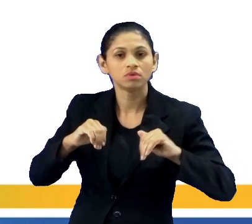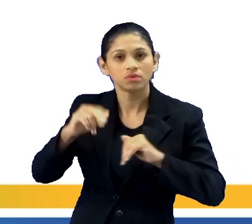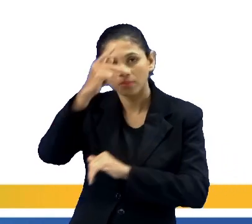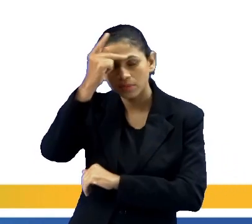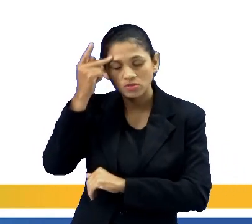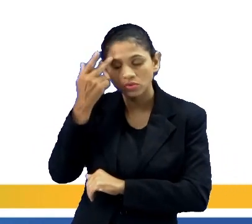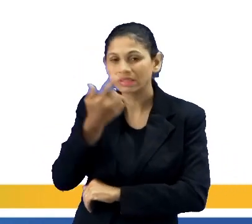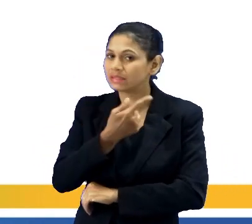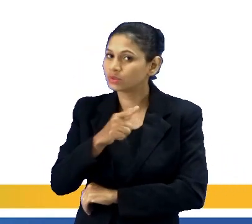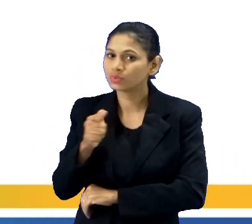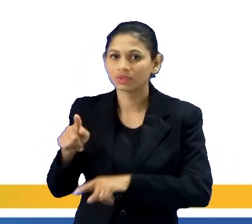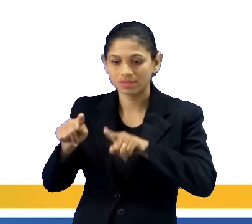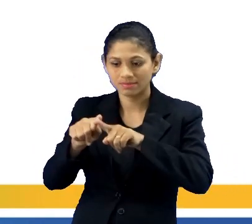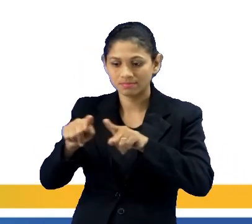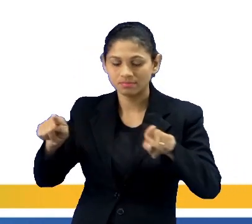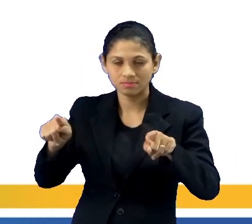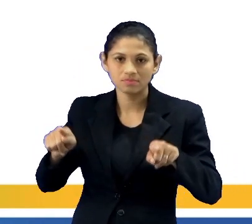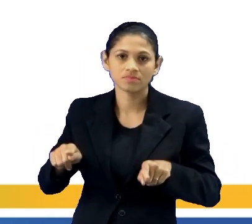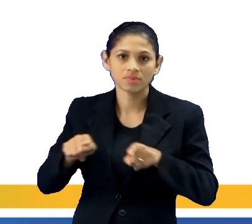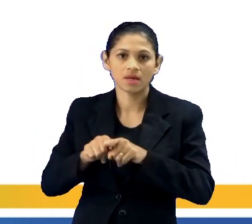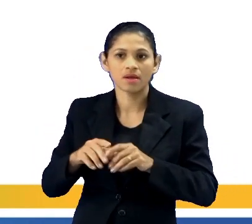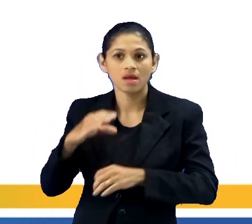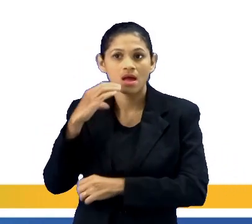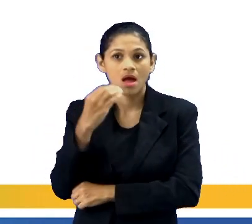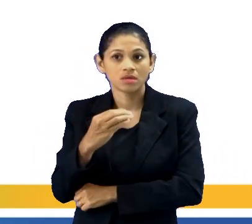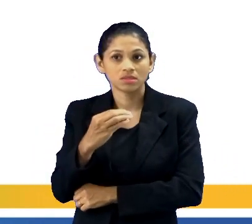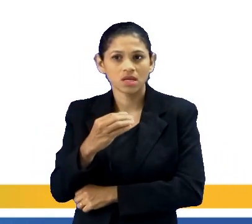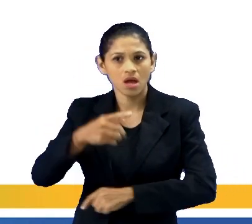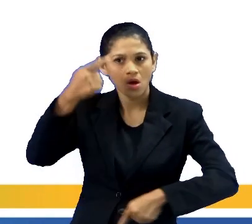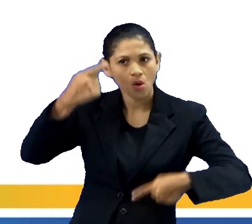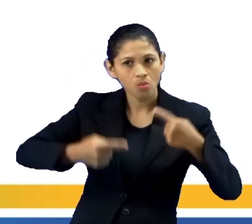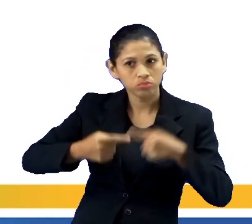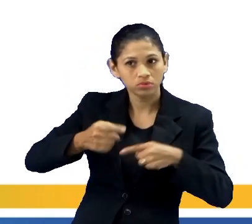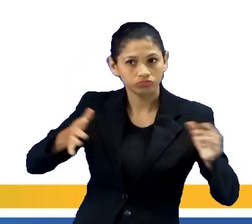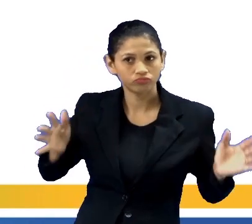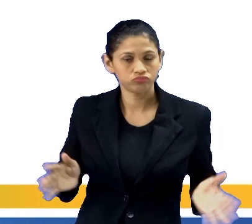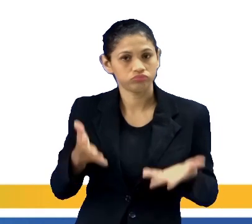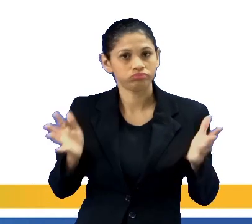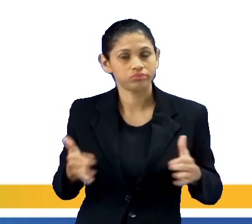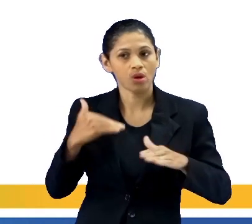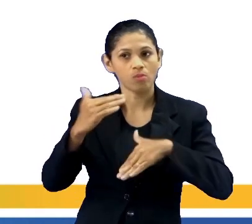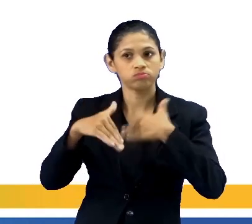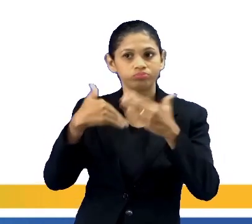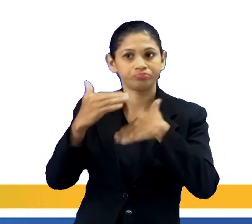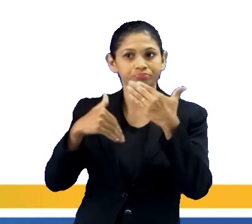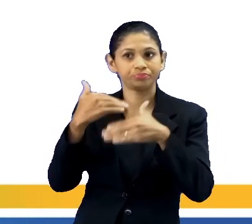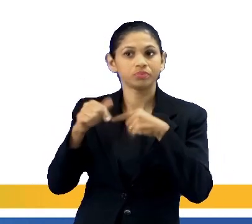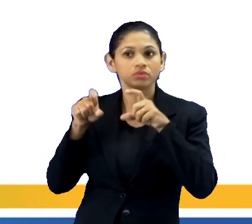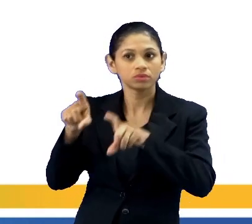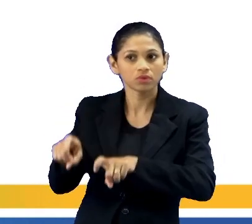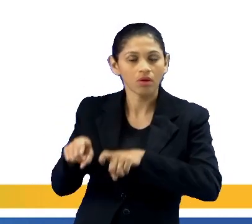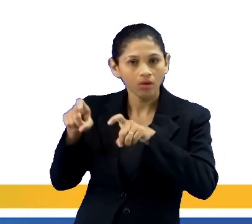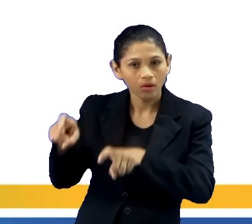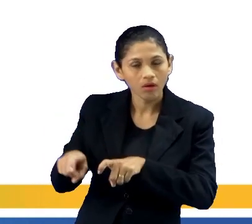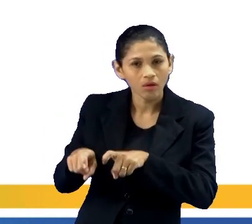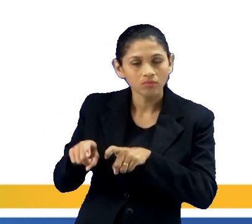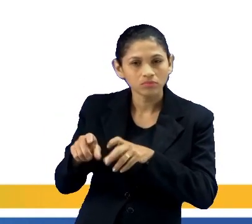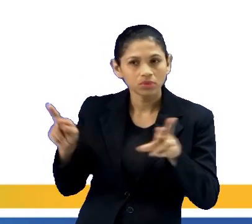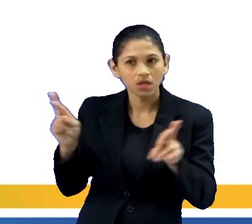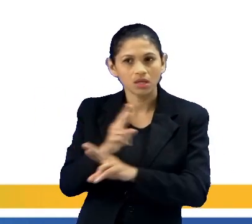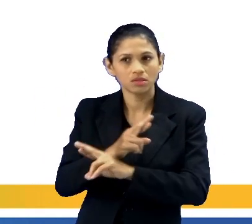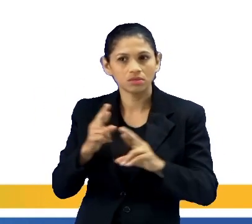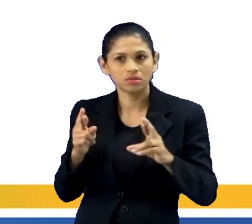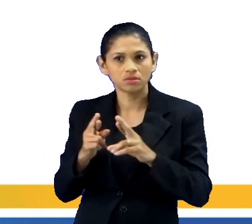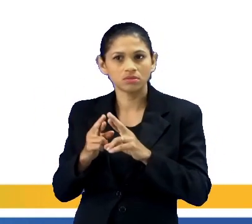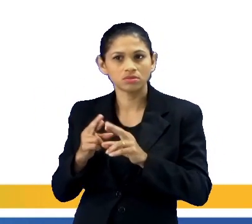possuem terras. C. É uma política de incentivo à produção agrária